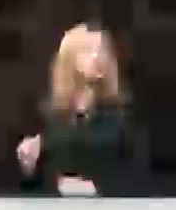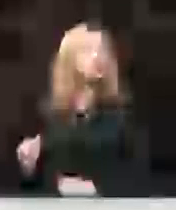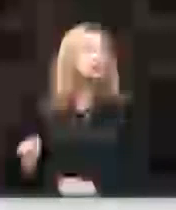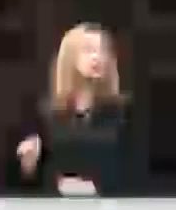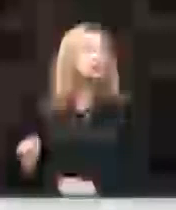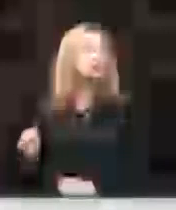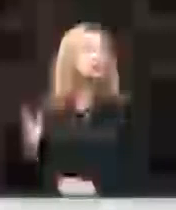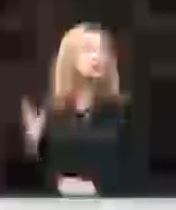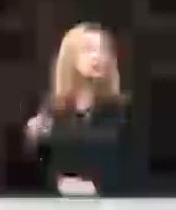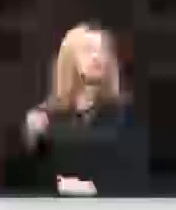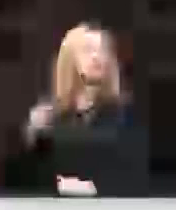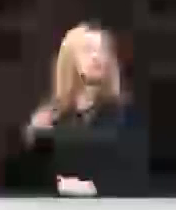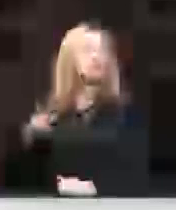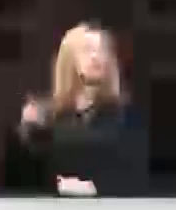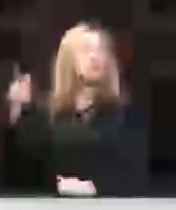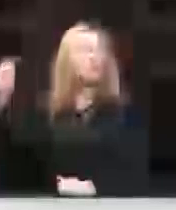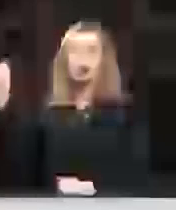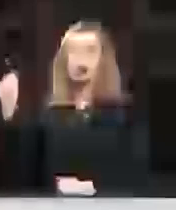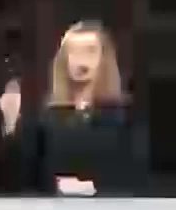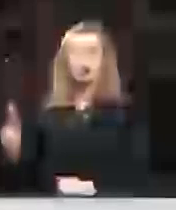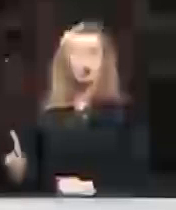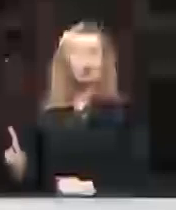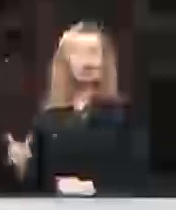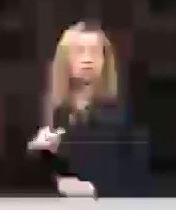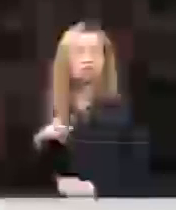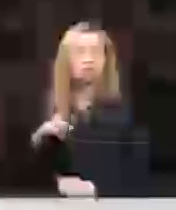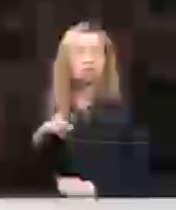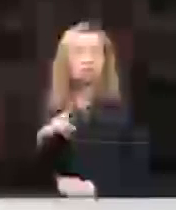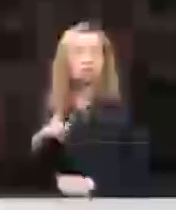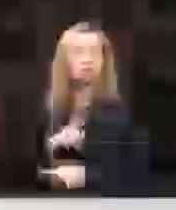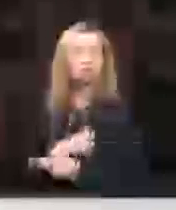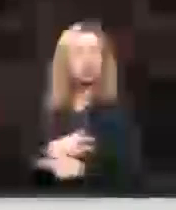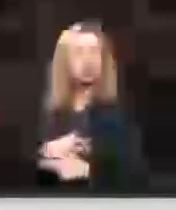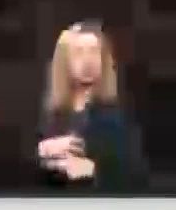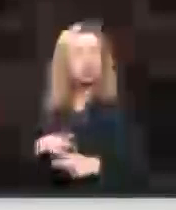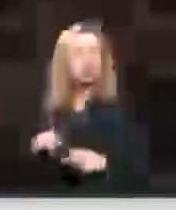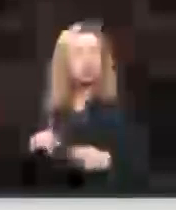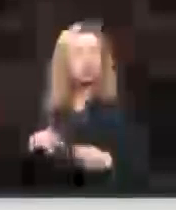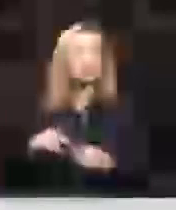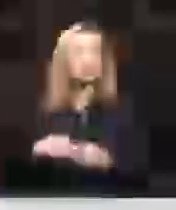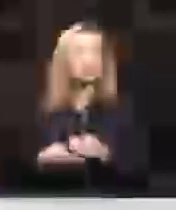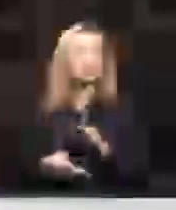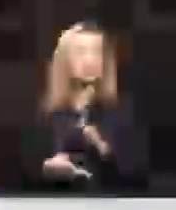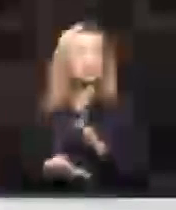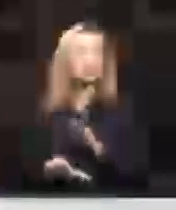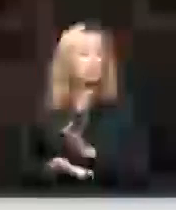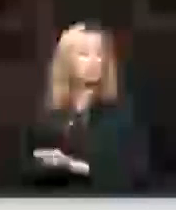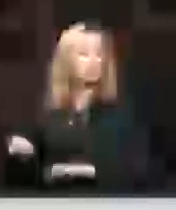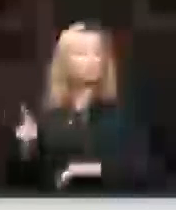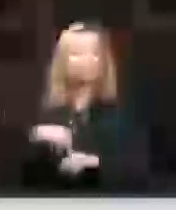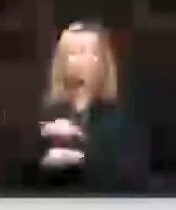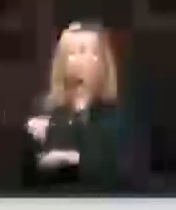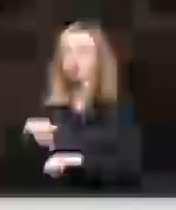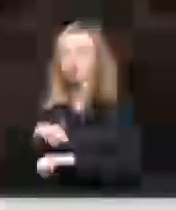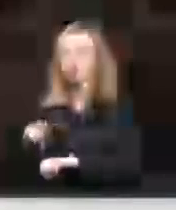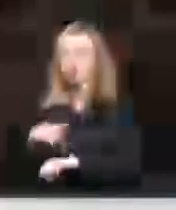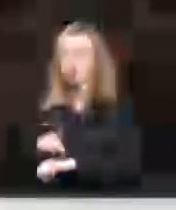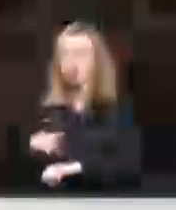aliás, percorrido até outros países do mundo, falando na auditoria